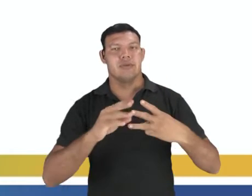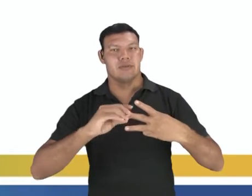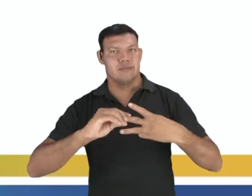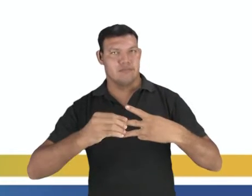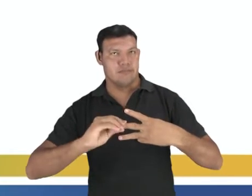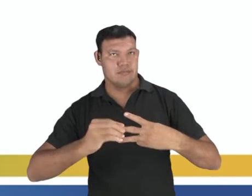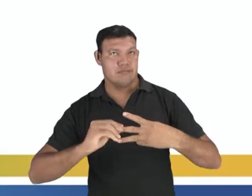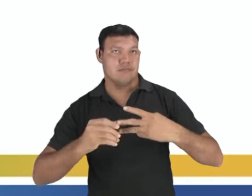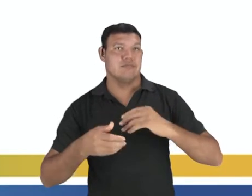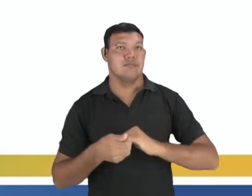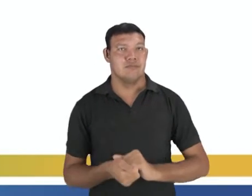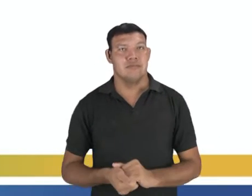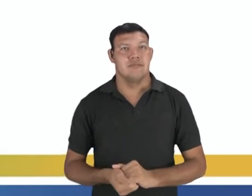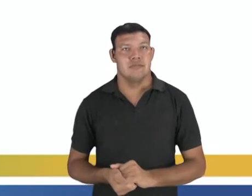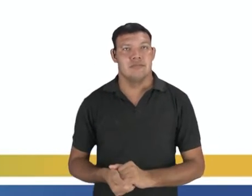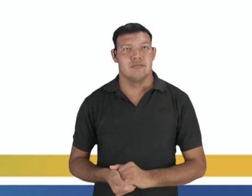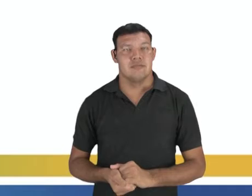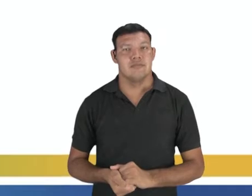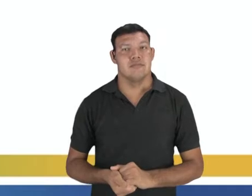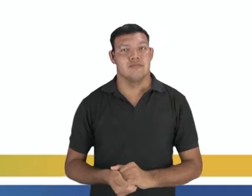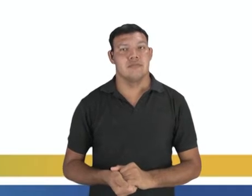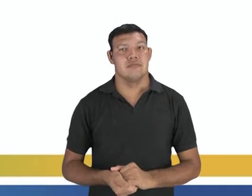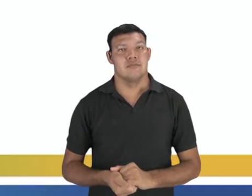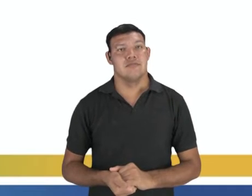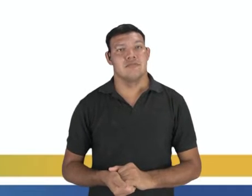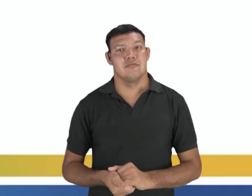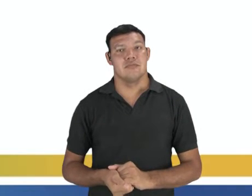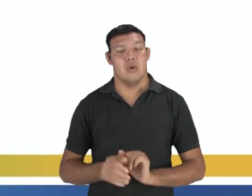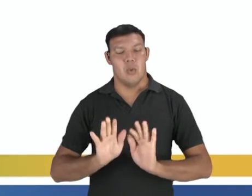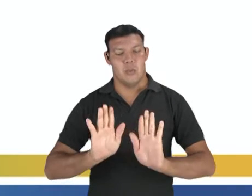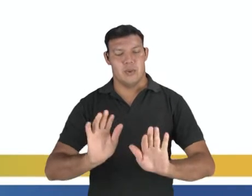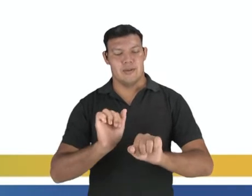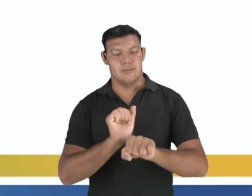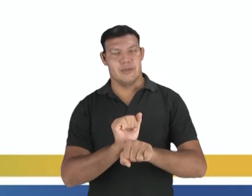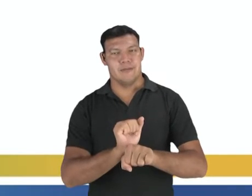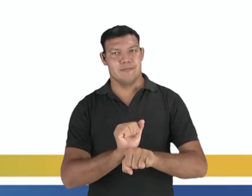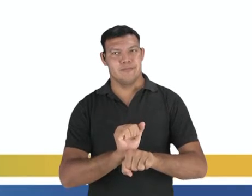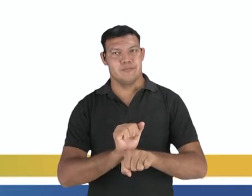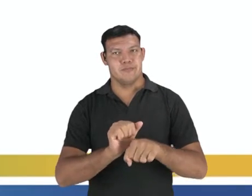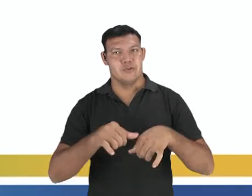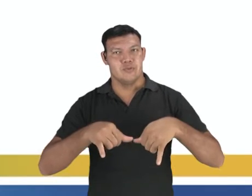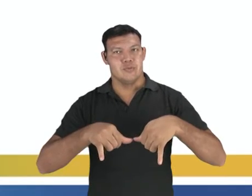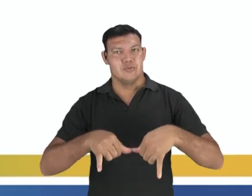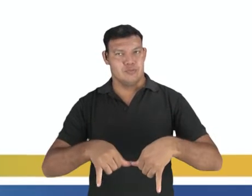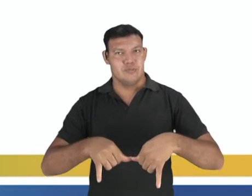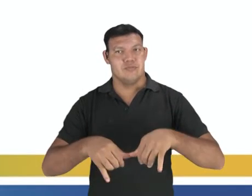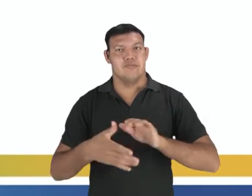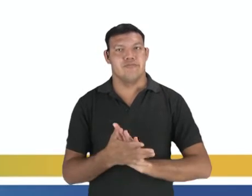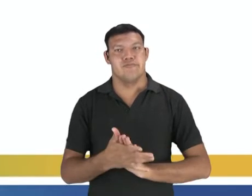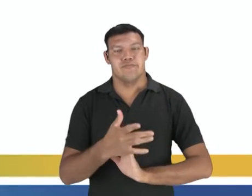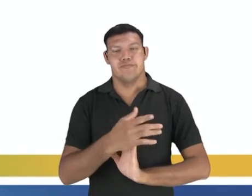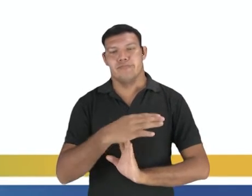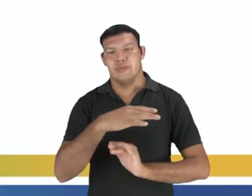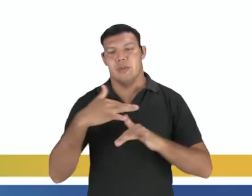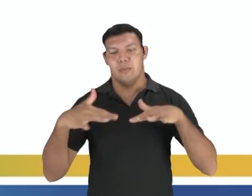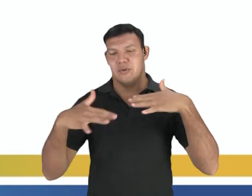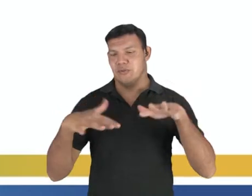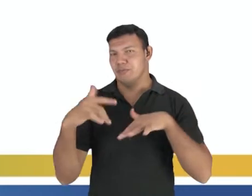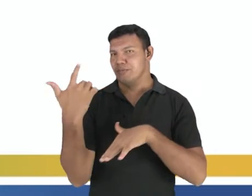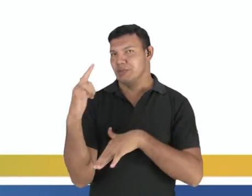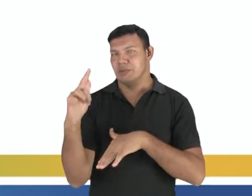as multicelulares, e têm uma vida fixa, ou seja, não tem aí uma certa capacidade de movimentação, ela é